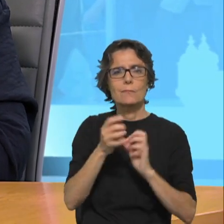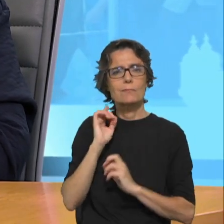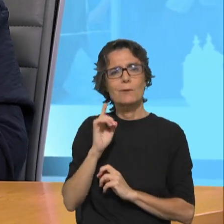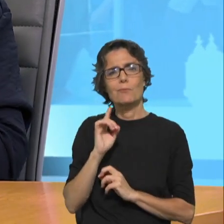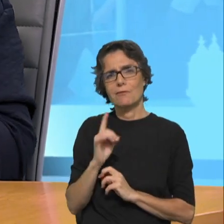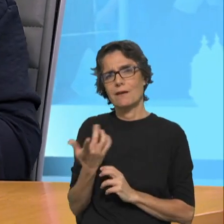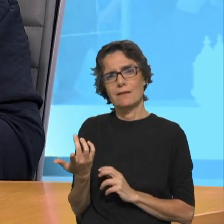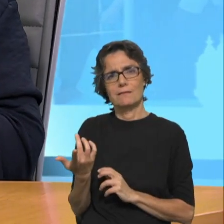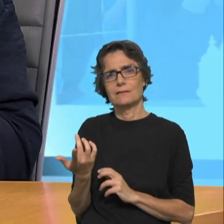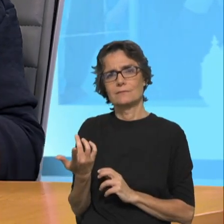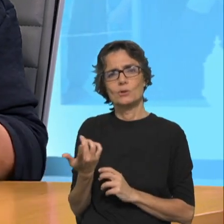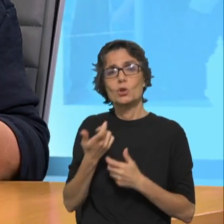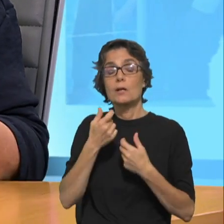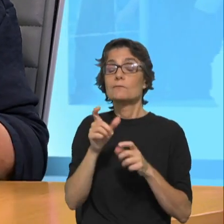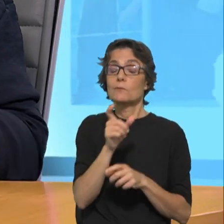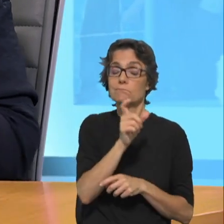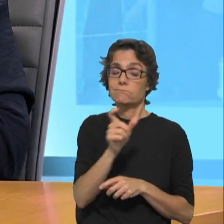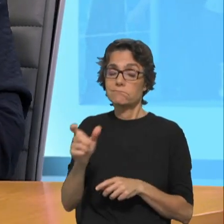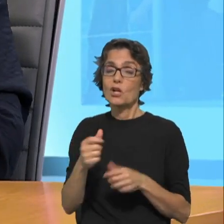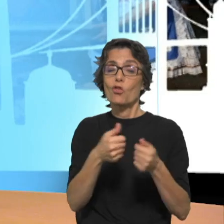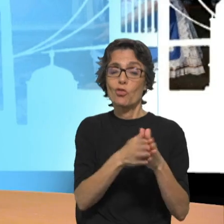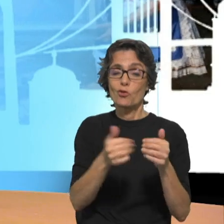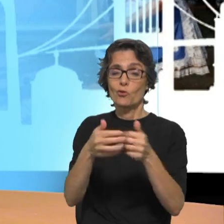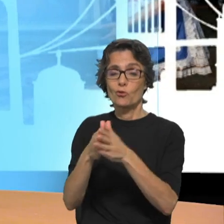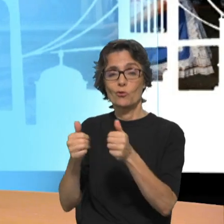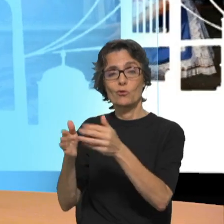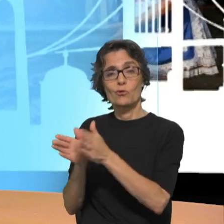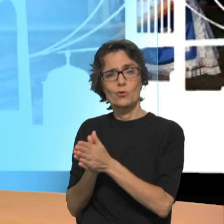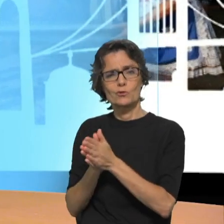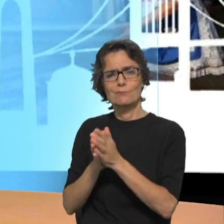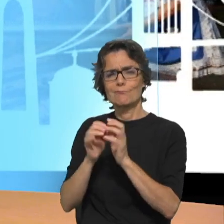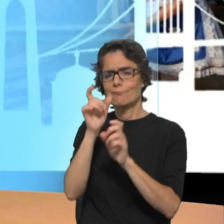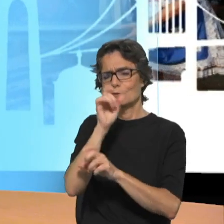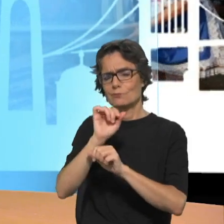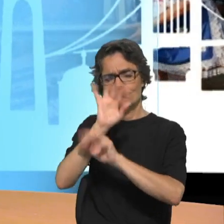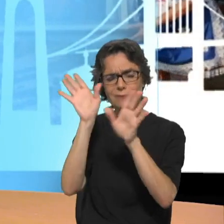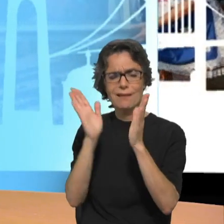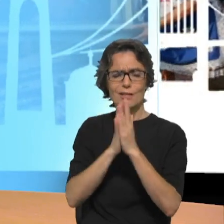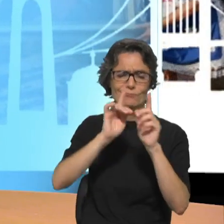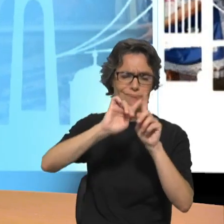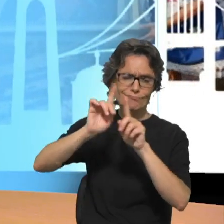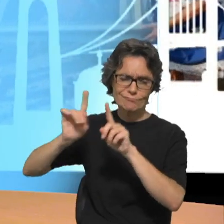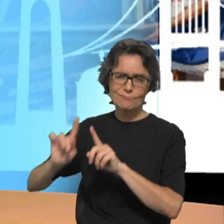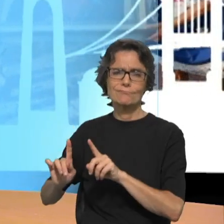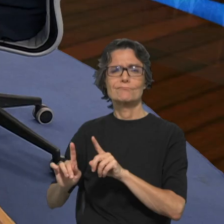eles quais foram. Todos. E todos, crentes, descrentes, religiões,